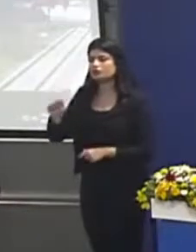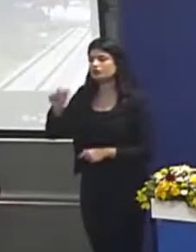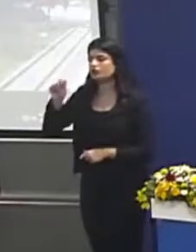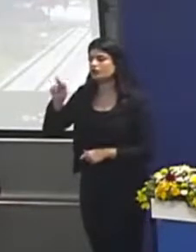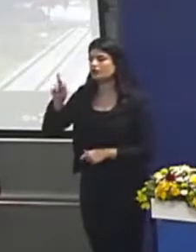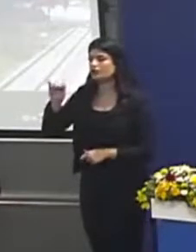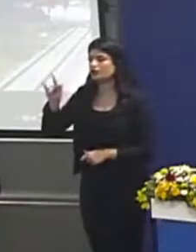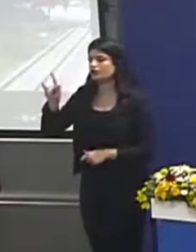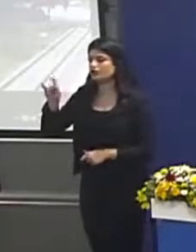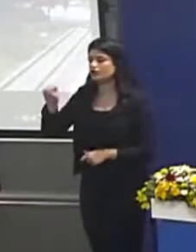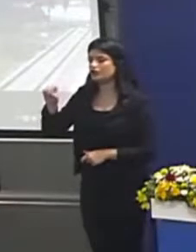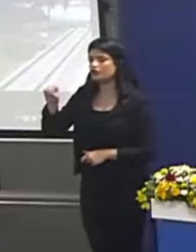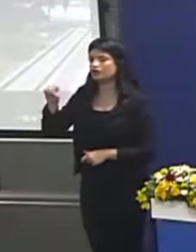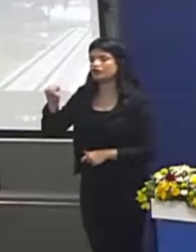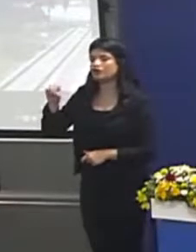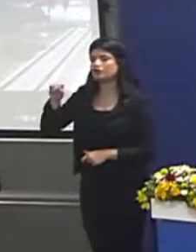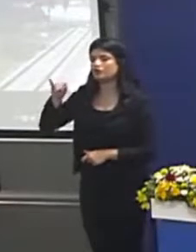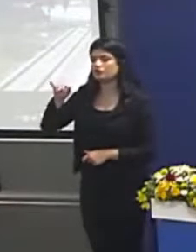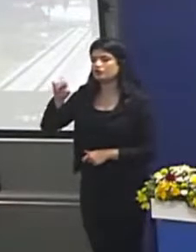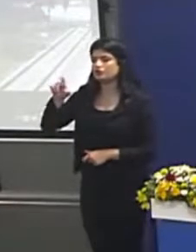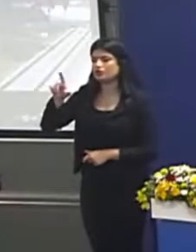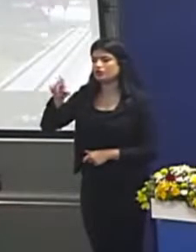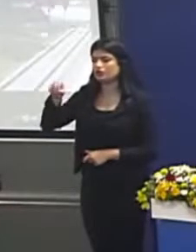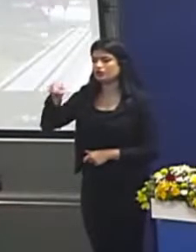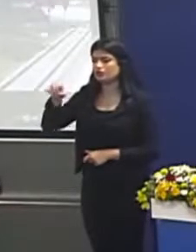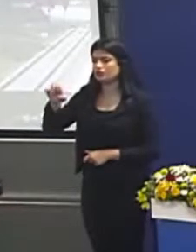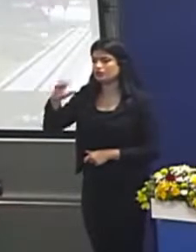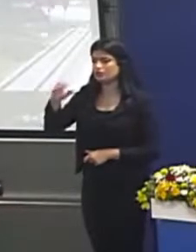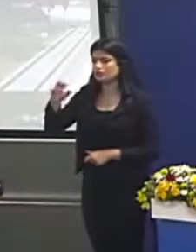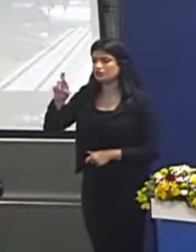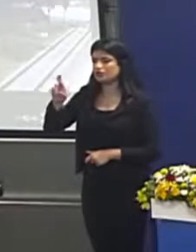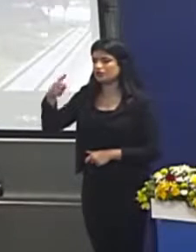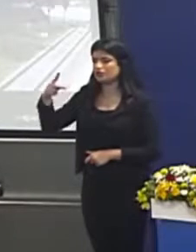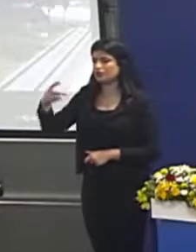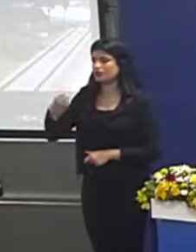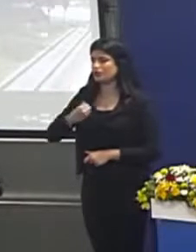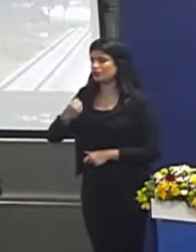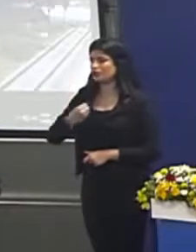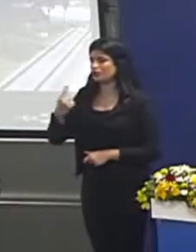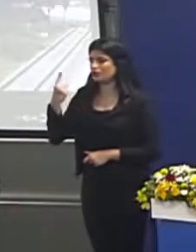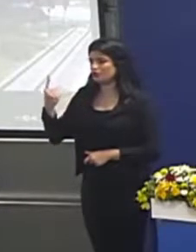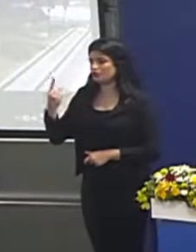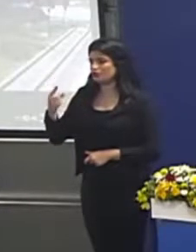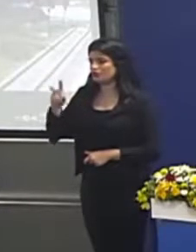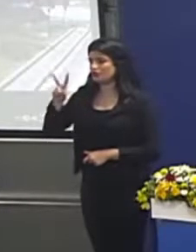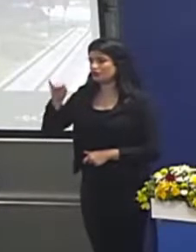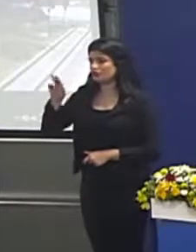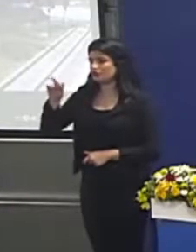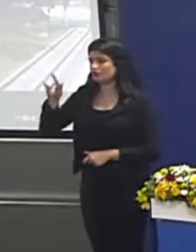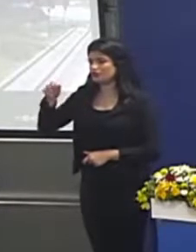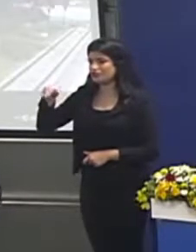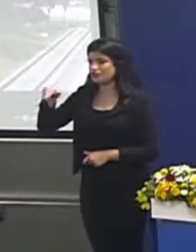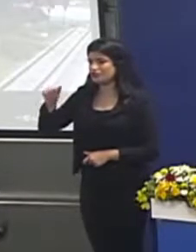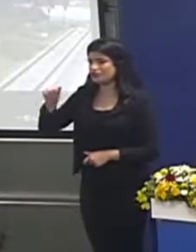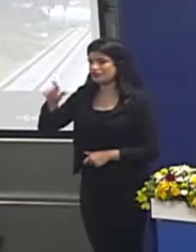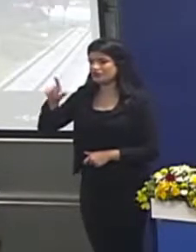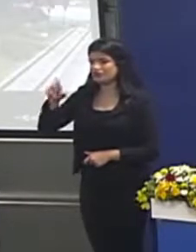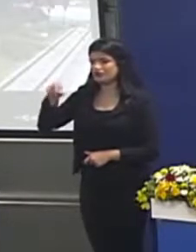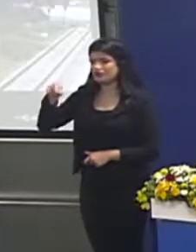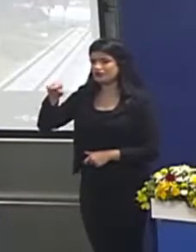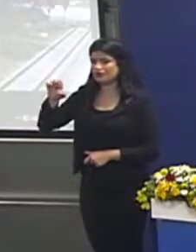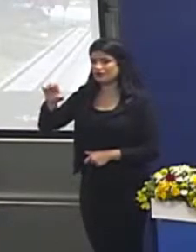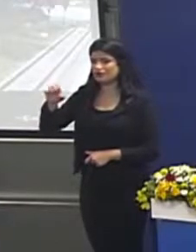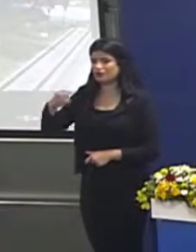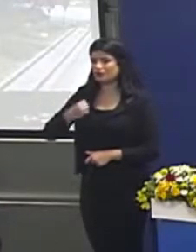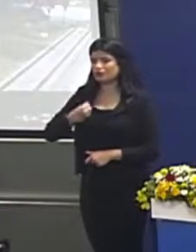Arrigo Leonardo Angelini, sendo o CRP de número 1, Virgínia Leone Bicudo, como CRP de